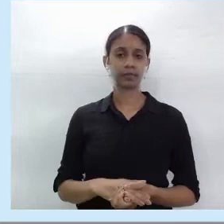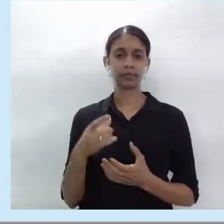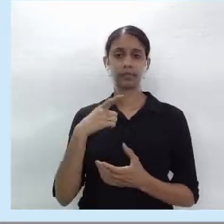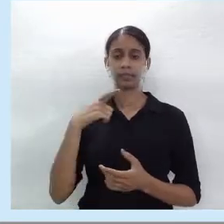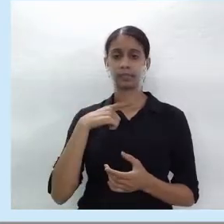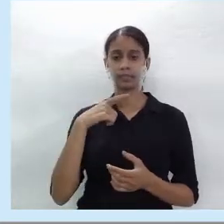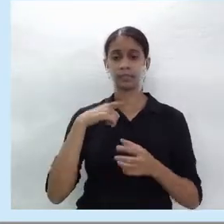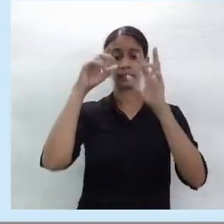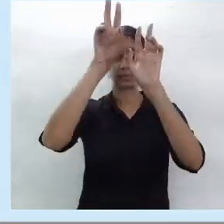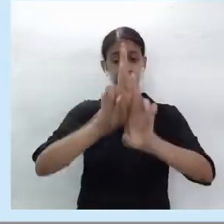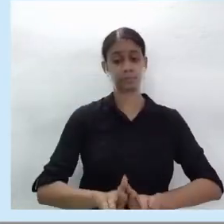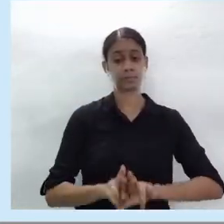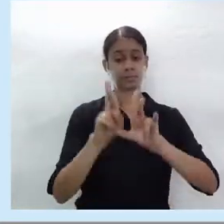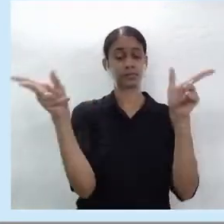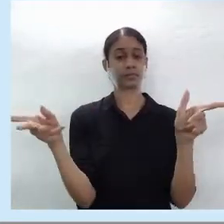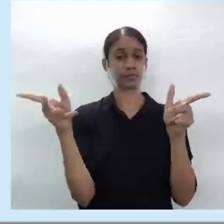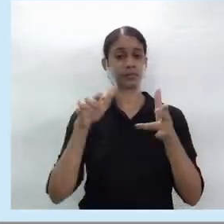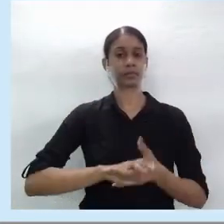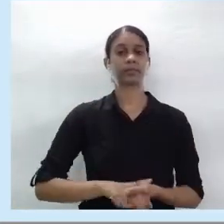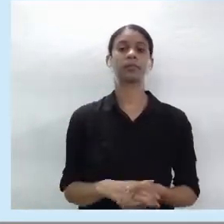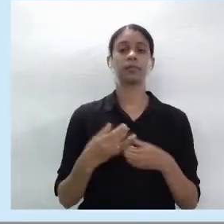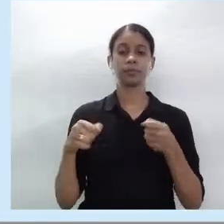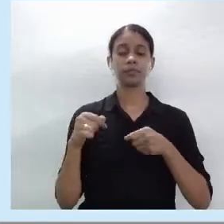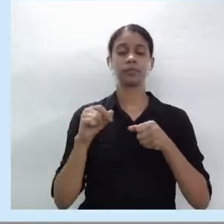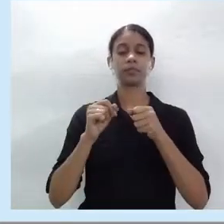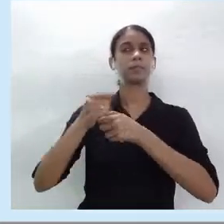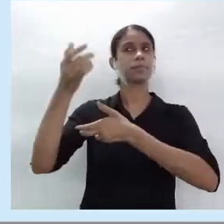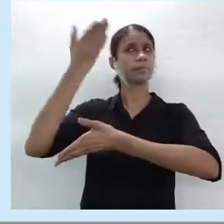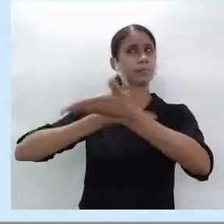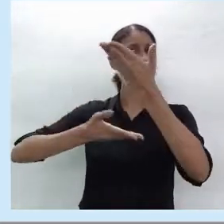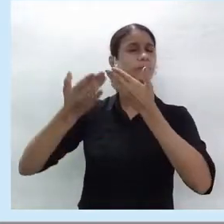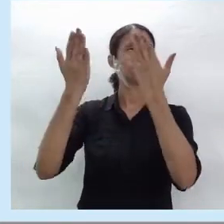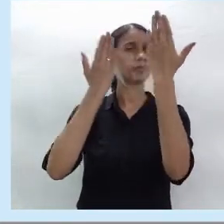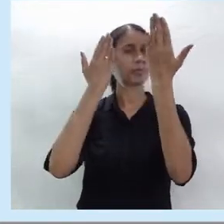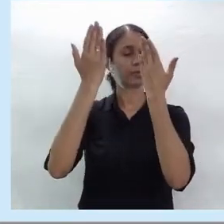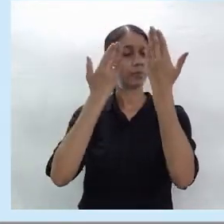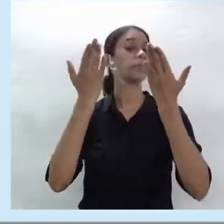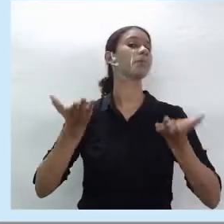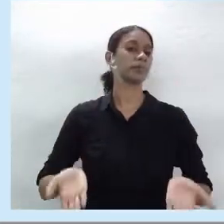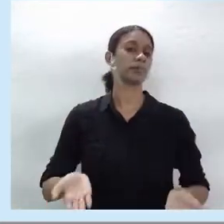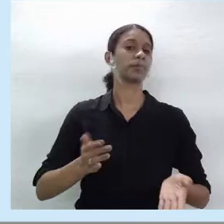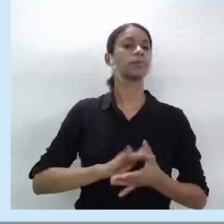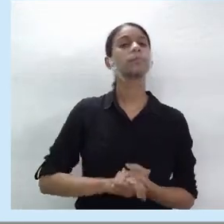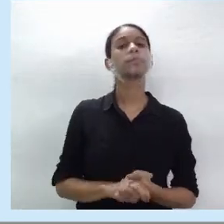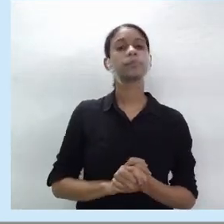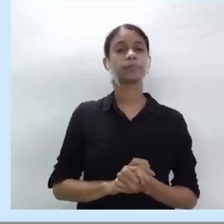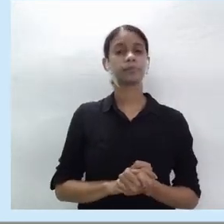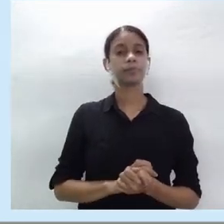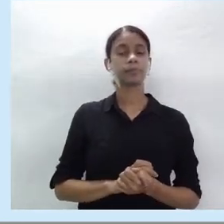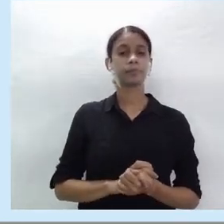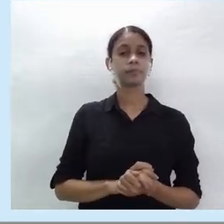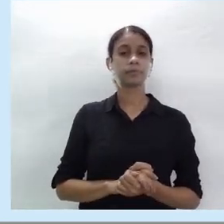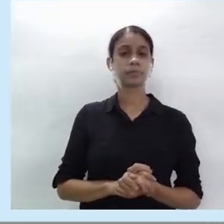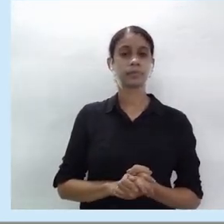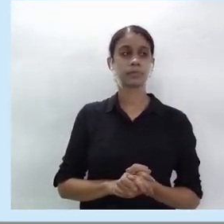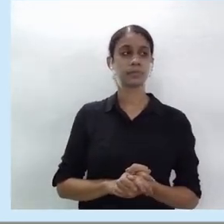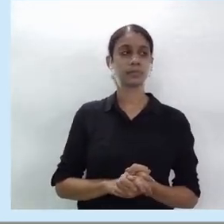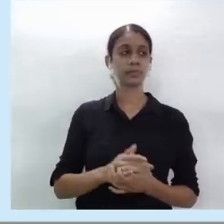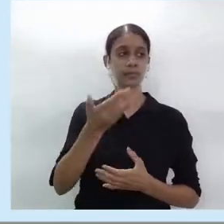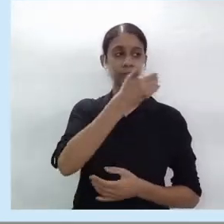extremas desigualdades? A gente tem que fazer esta relação, ok? Então, os governos frágeis,